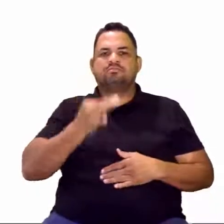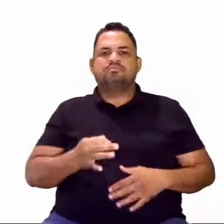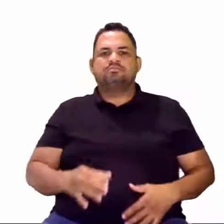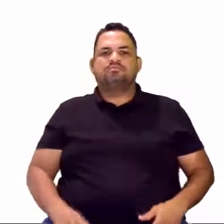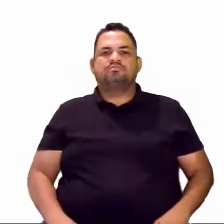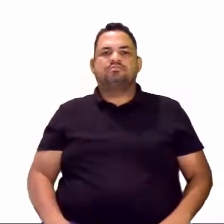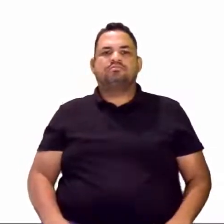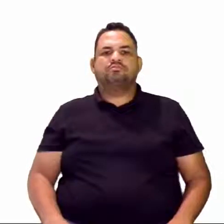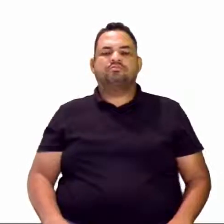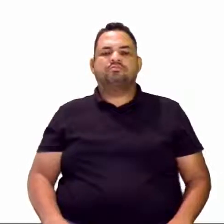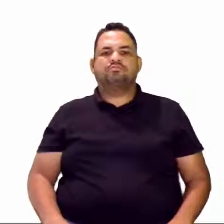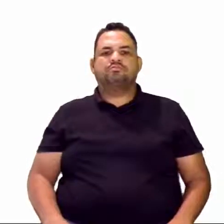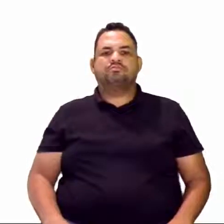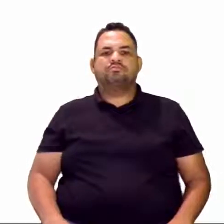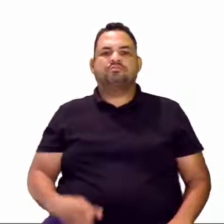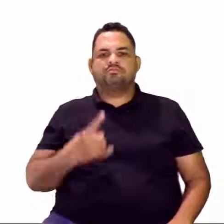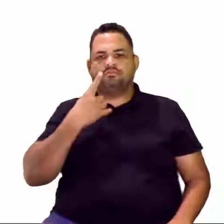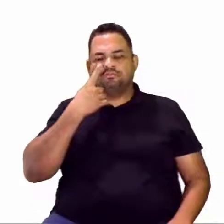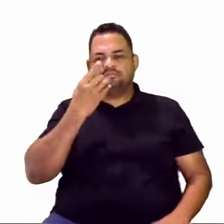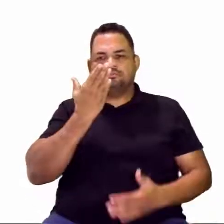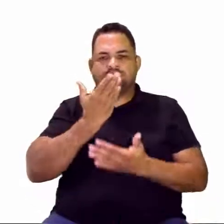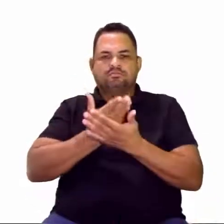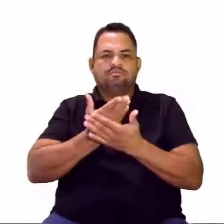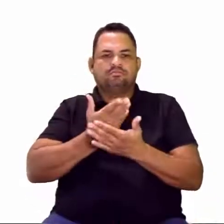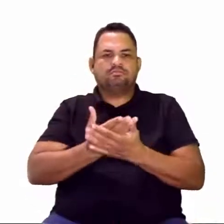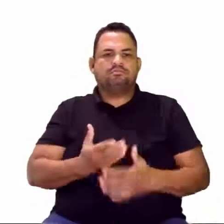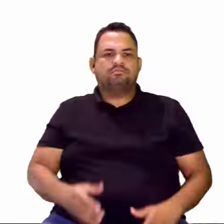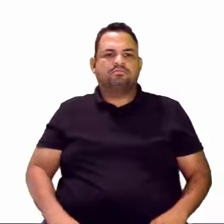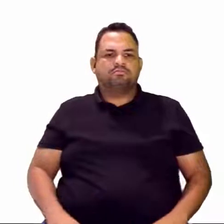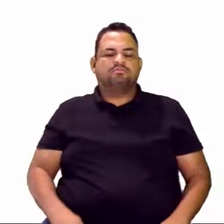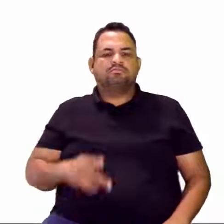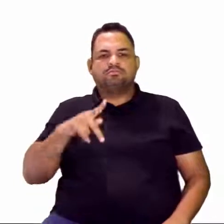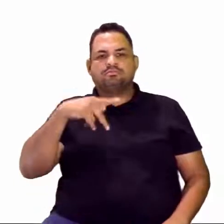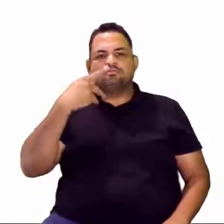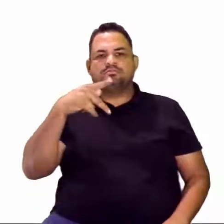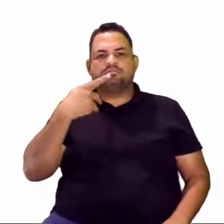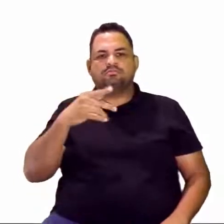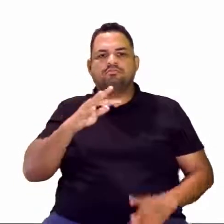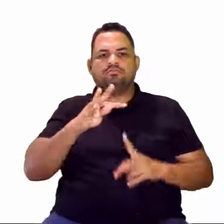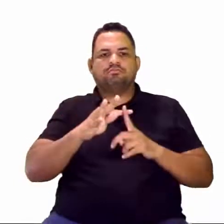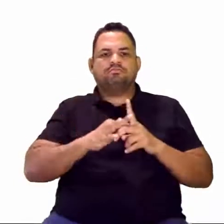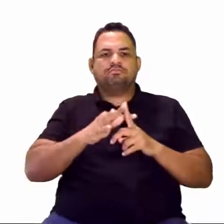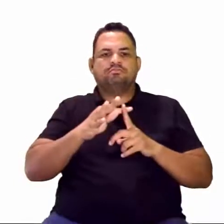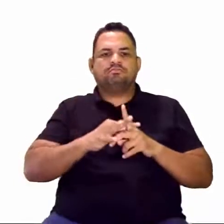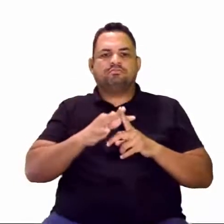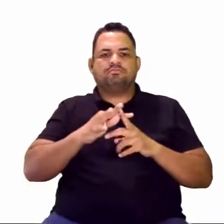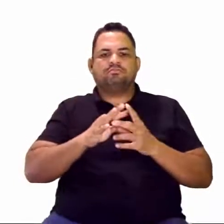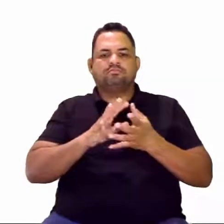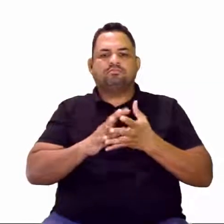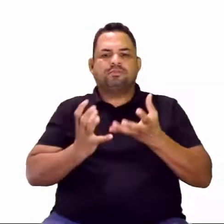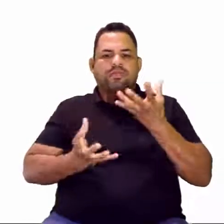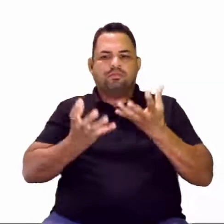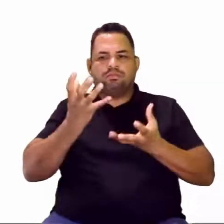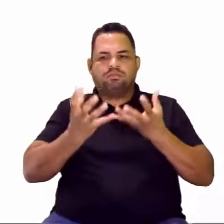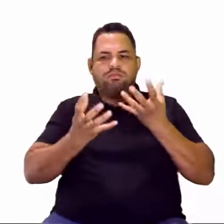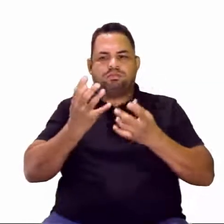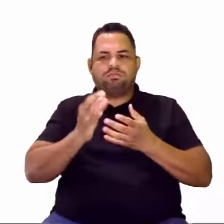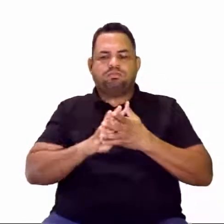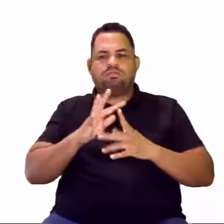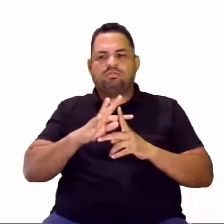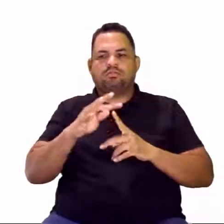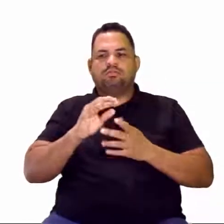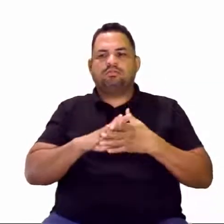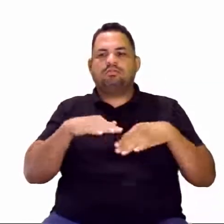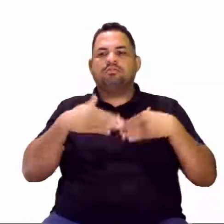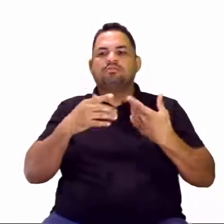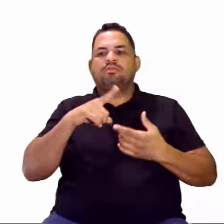correta? Vocês viram durante a aula que eu falei sobre a temperatura de ebulição da água ao